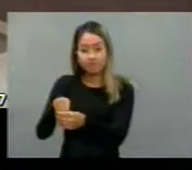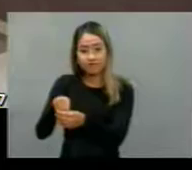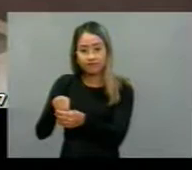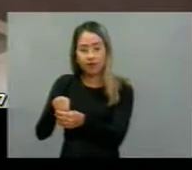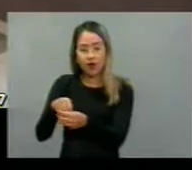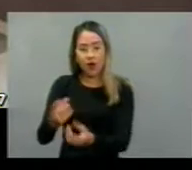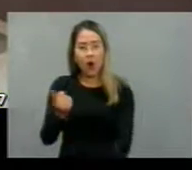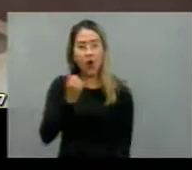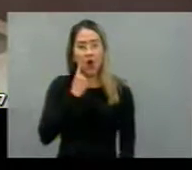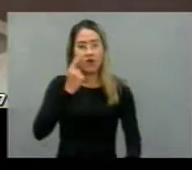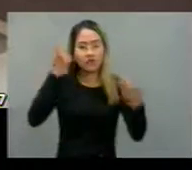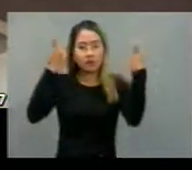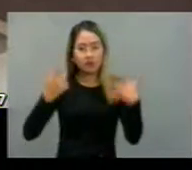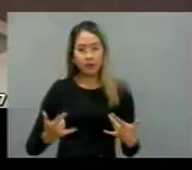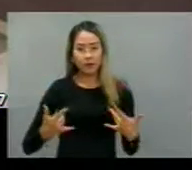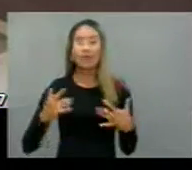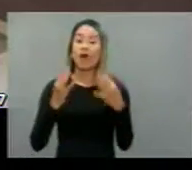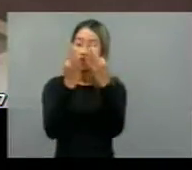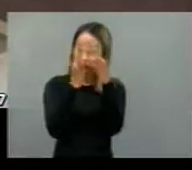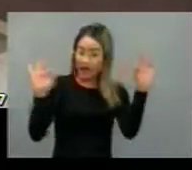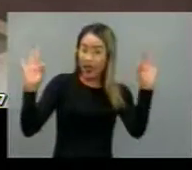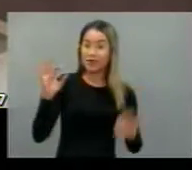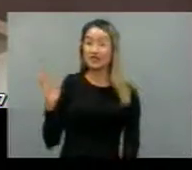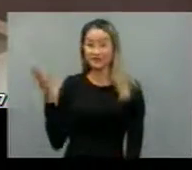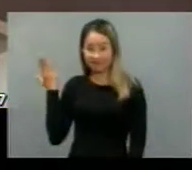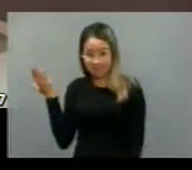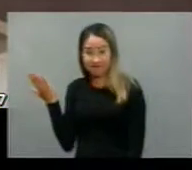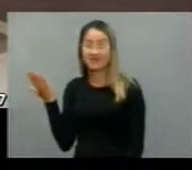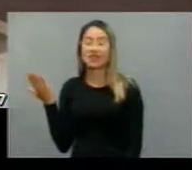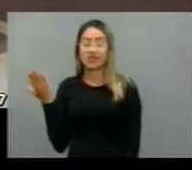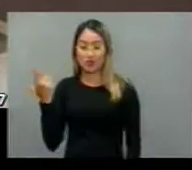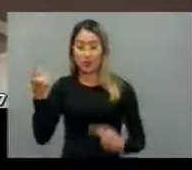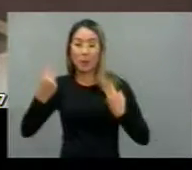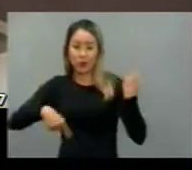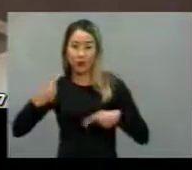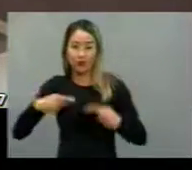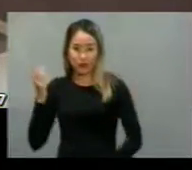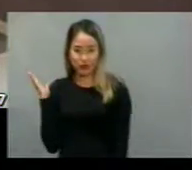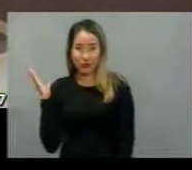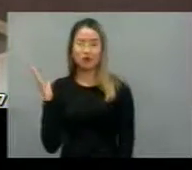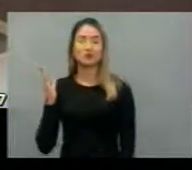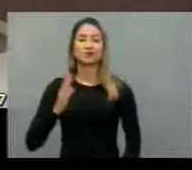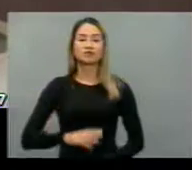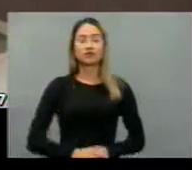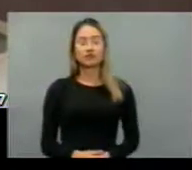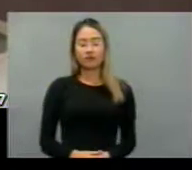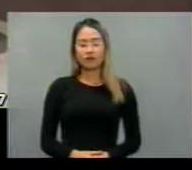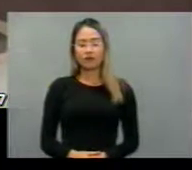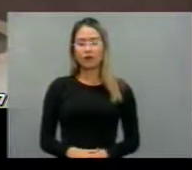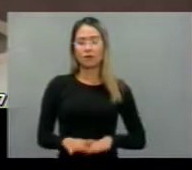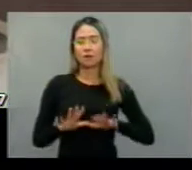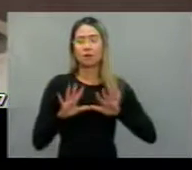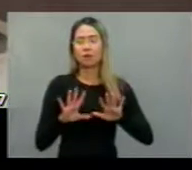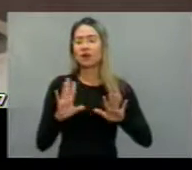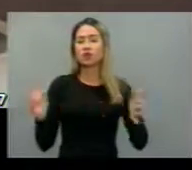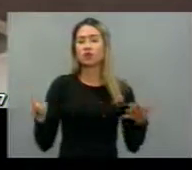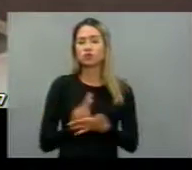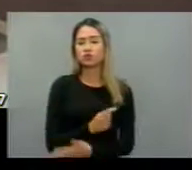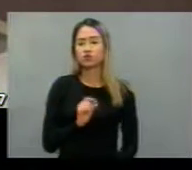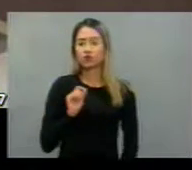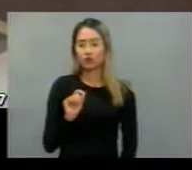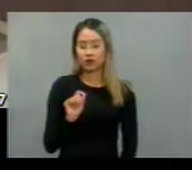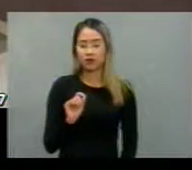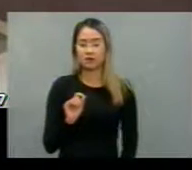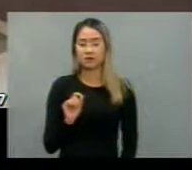contemporânea. A frase de Bismarck para o Brasil. E, mais que isso, não